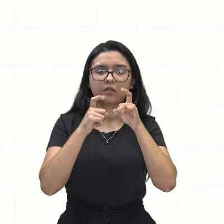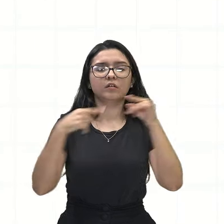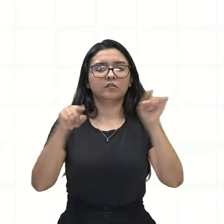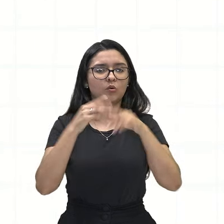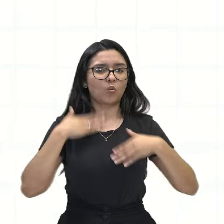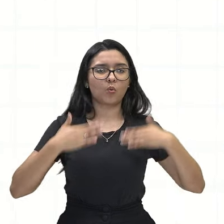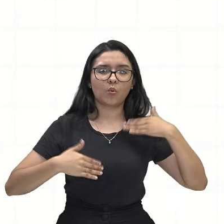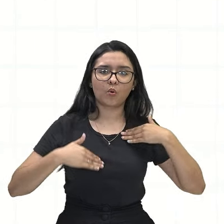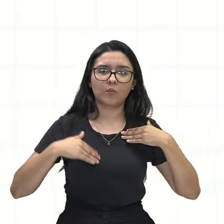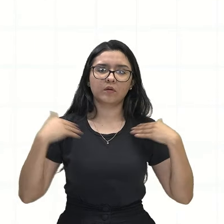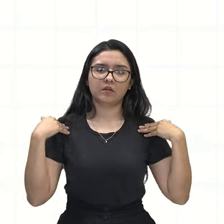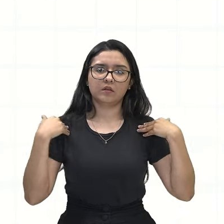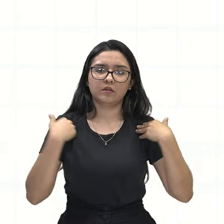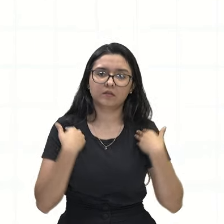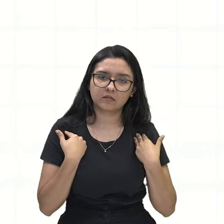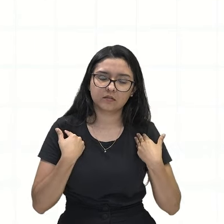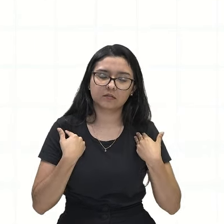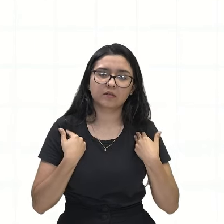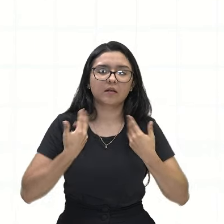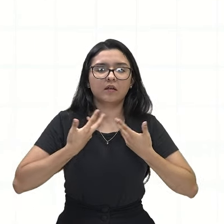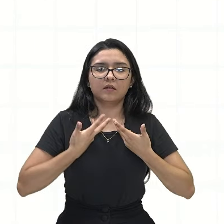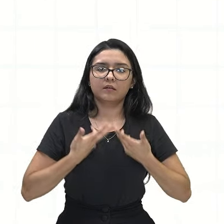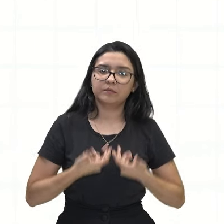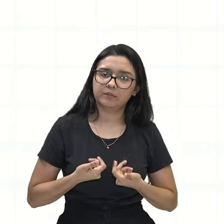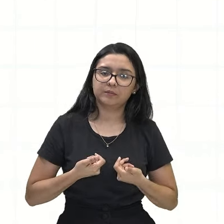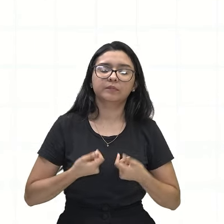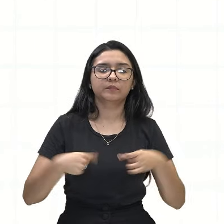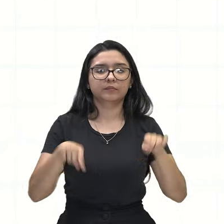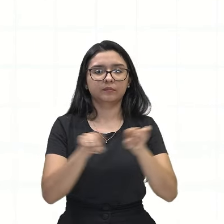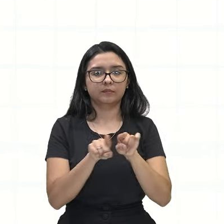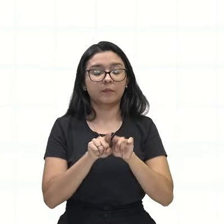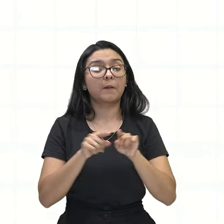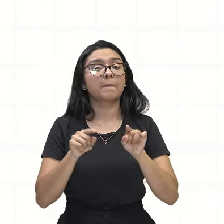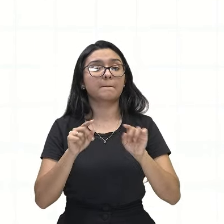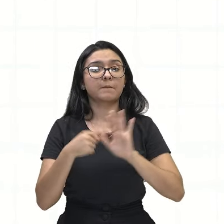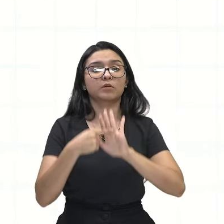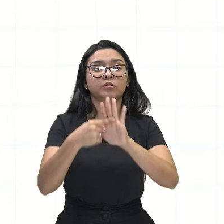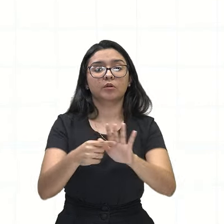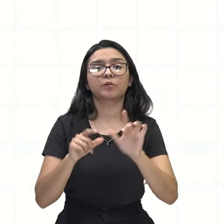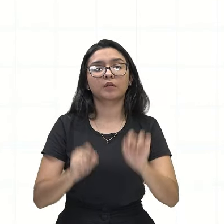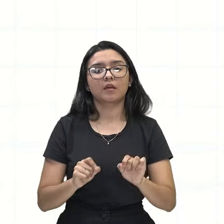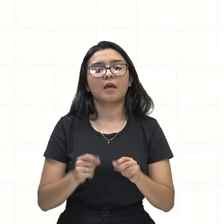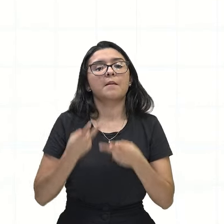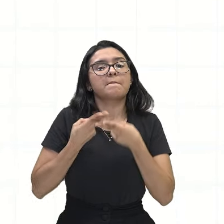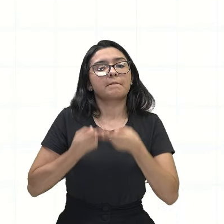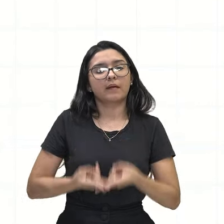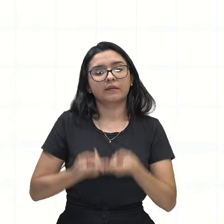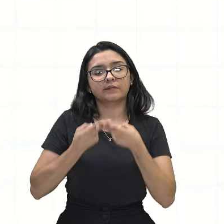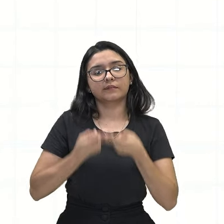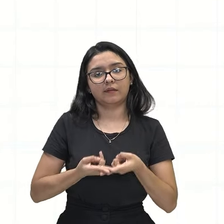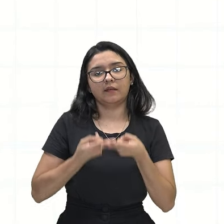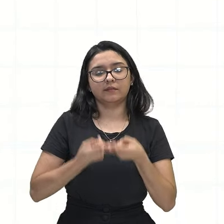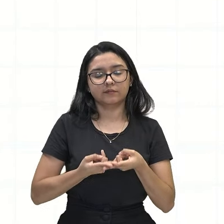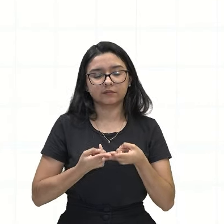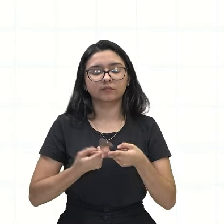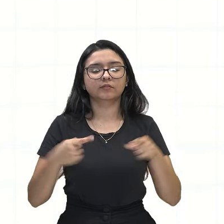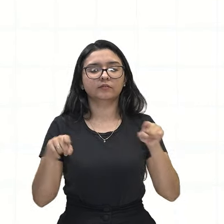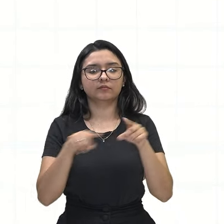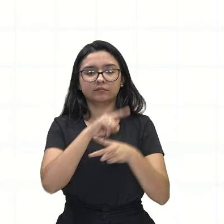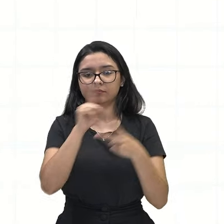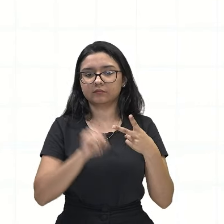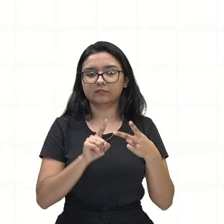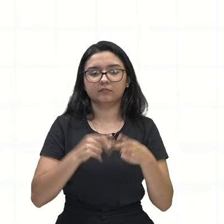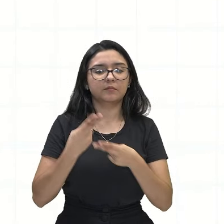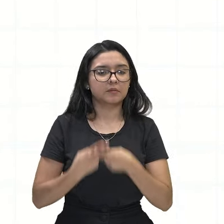nosso corpo, né? Demonstrando cansaço. Podemos demonstrar ali impaciência, né?